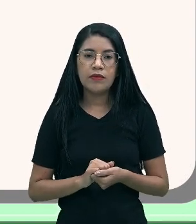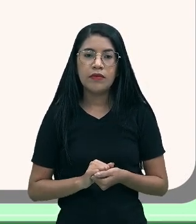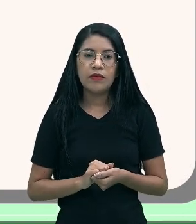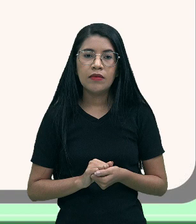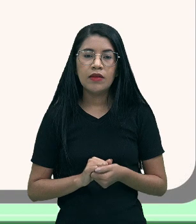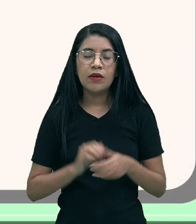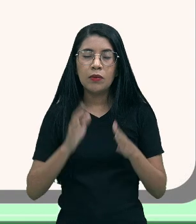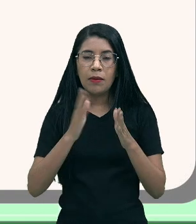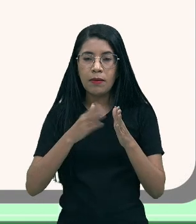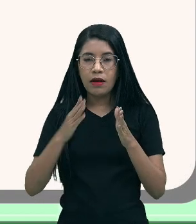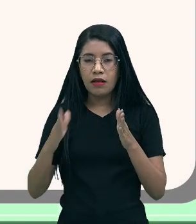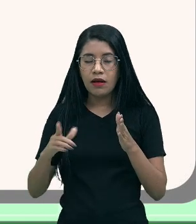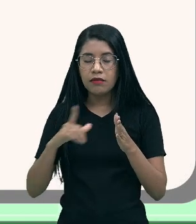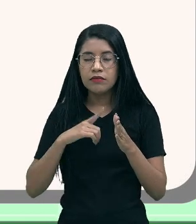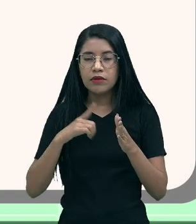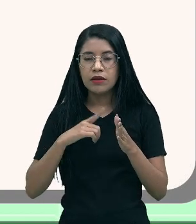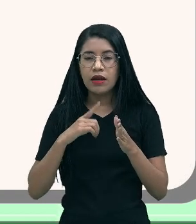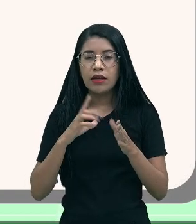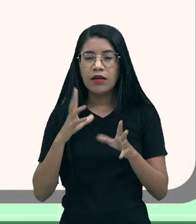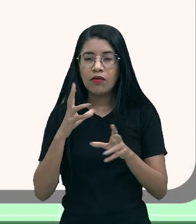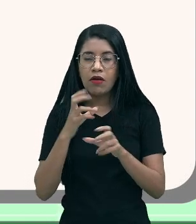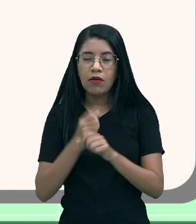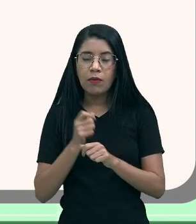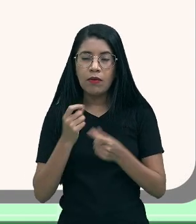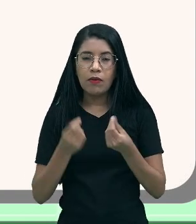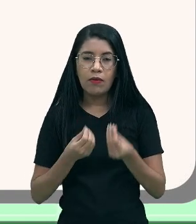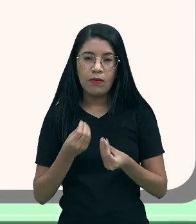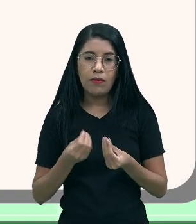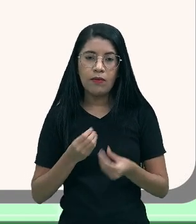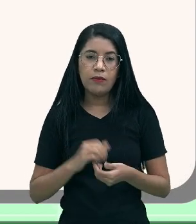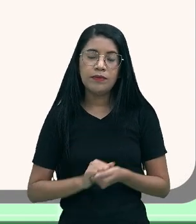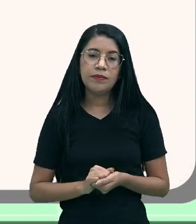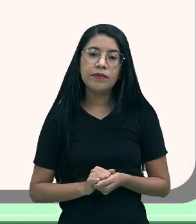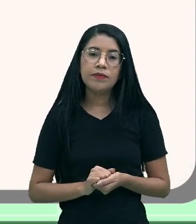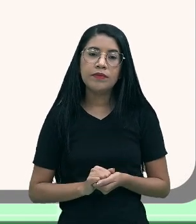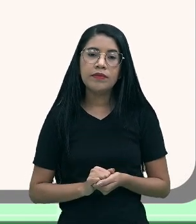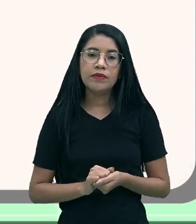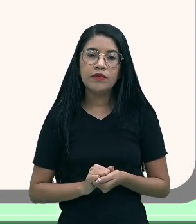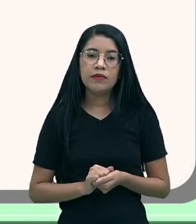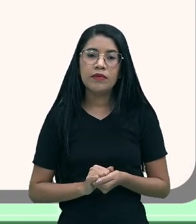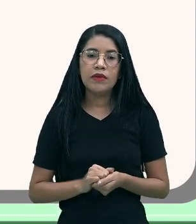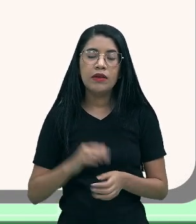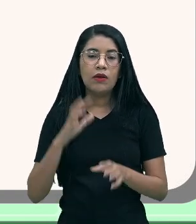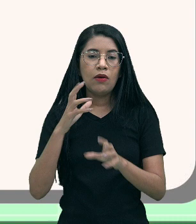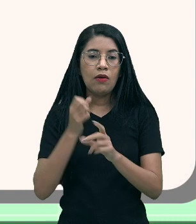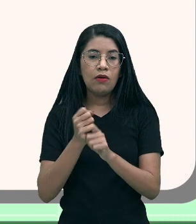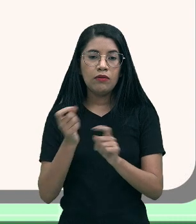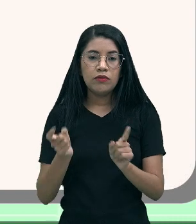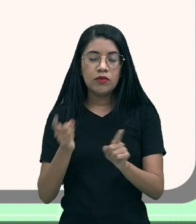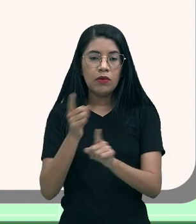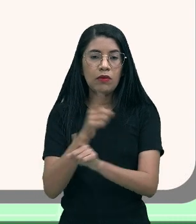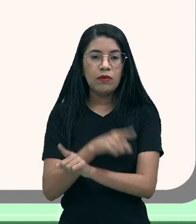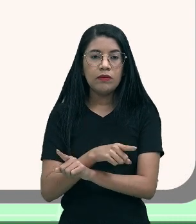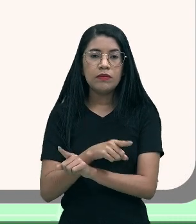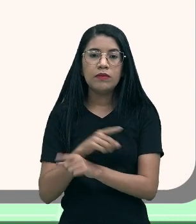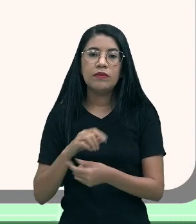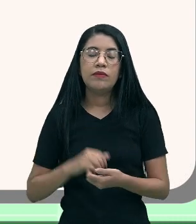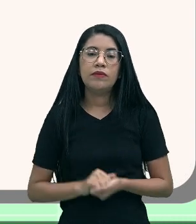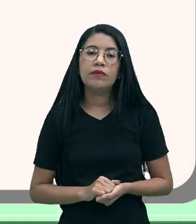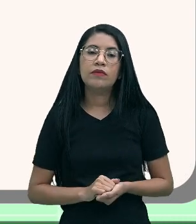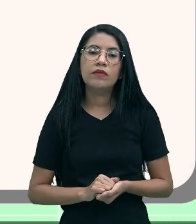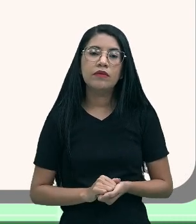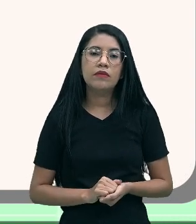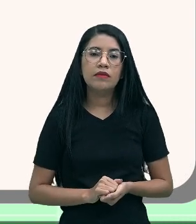paralelo, para que eu obtenha a resistência equivalente, eu somo os inversos. Veja que o inverso